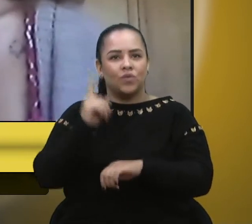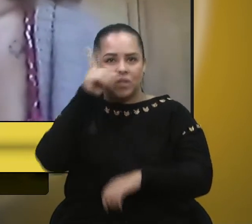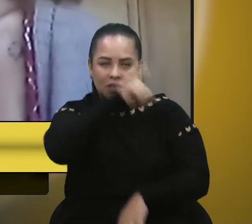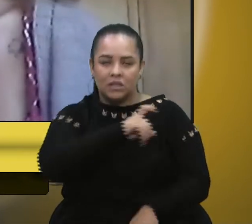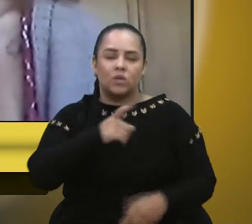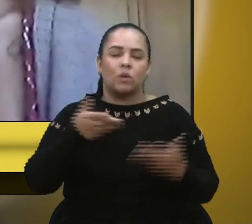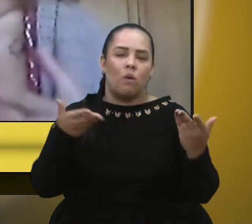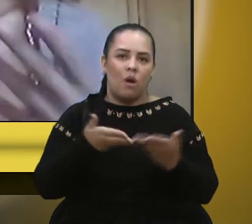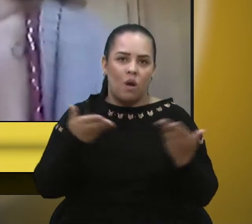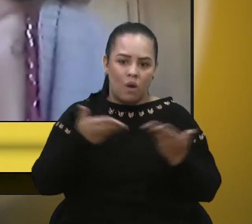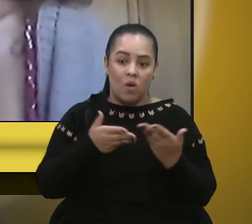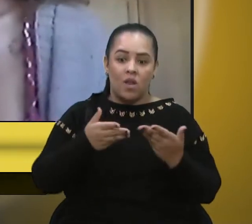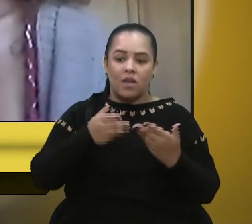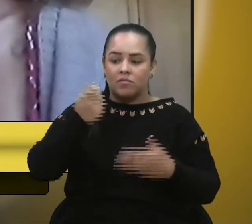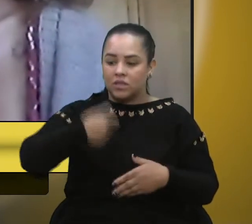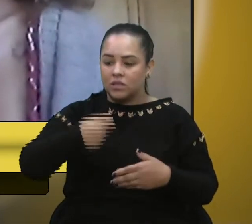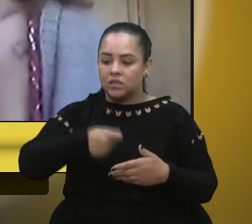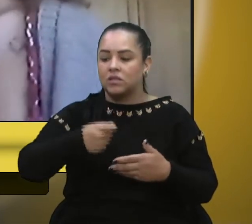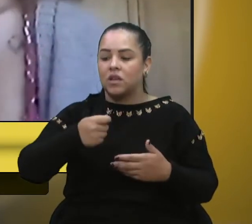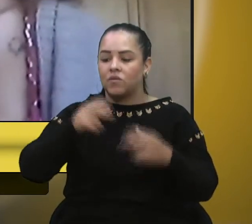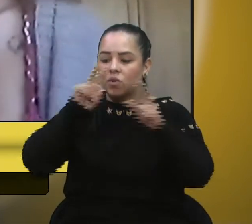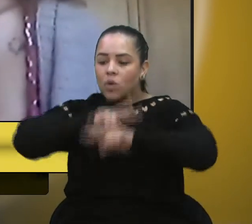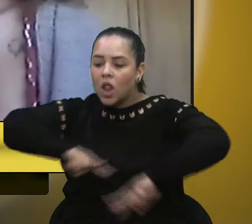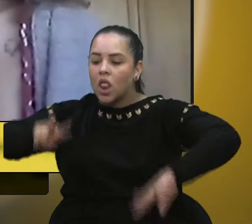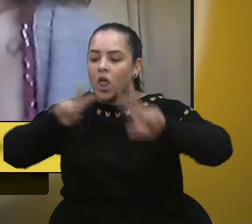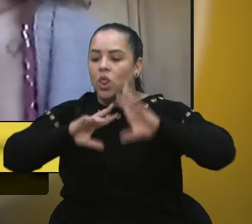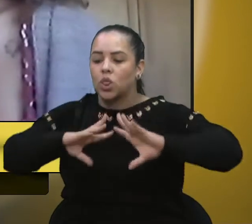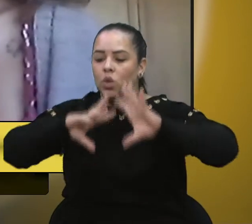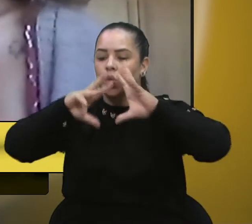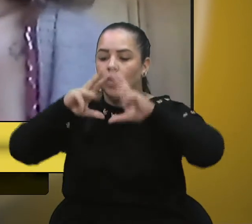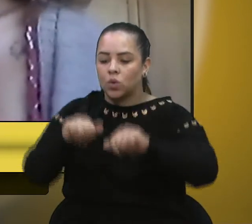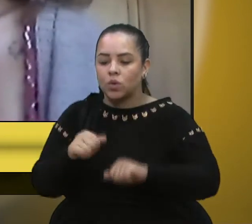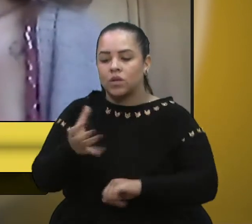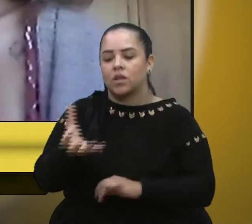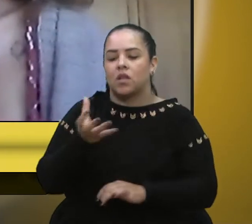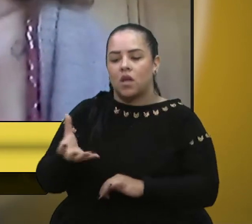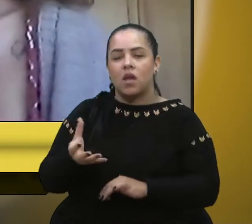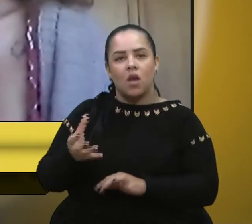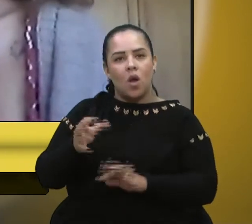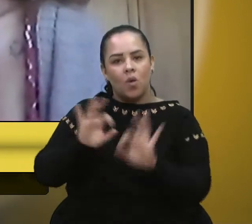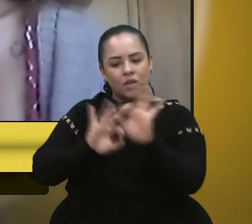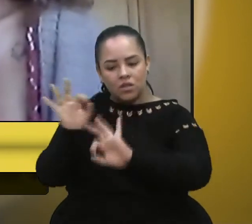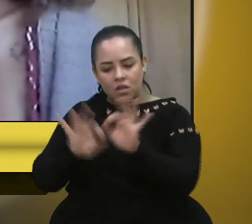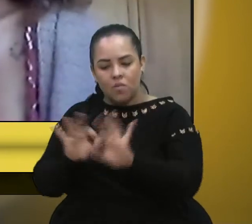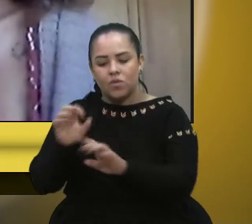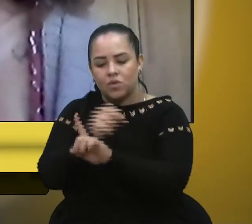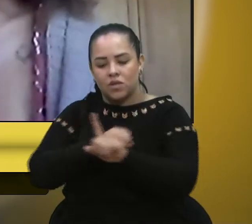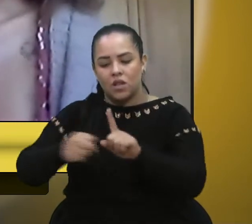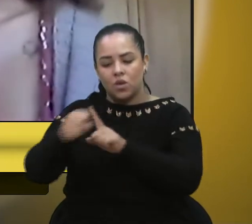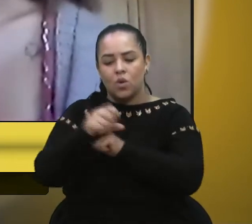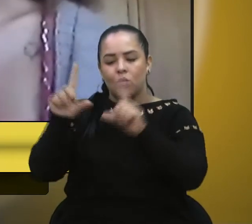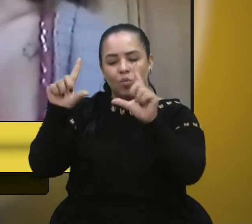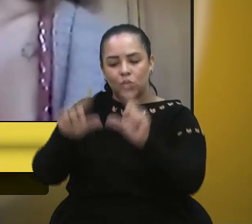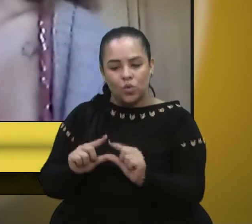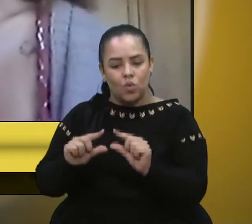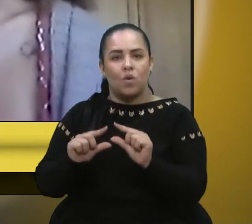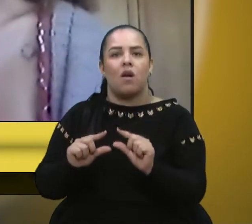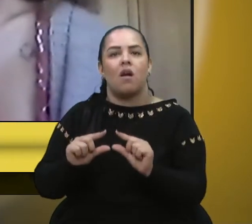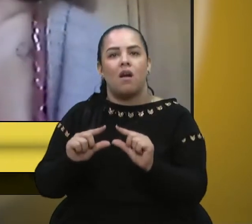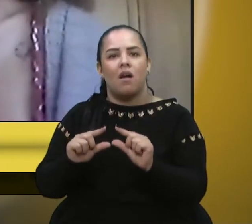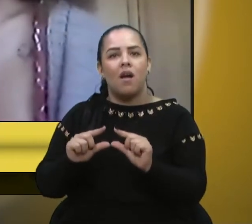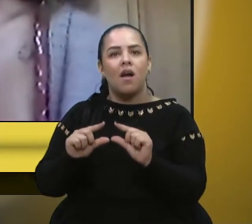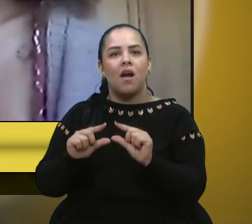importância de nós olharmos uns para os outros, buscando construir uma sociedade com menos desigualdade, uma sociedade